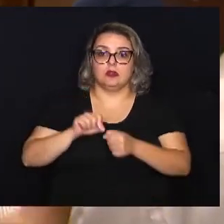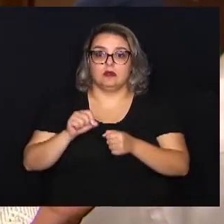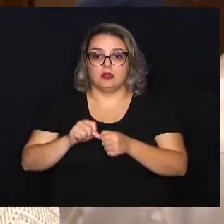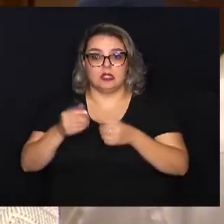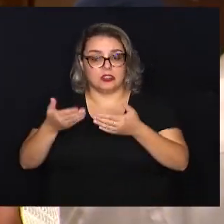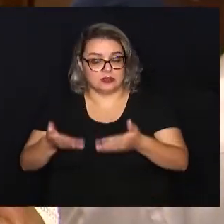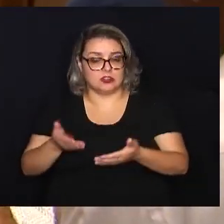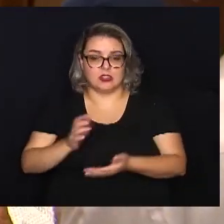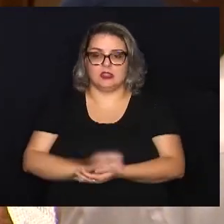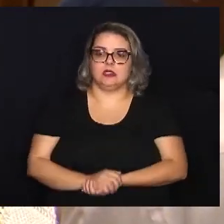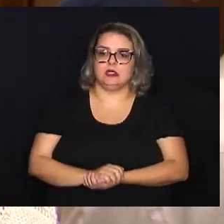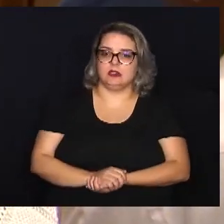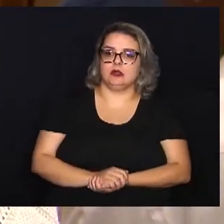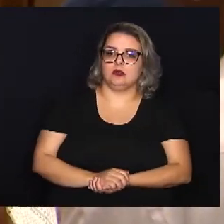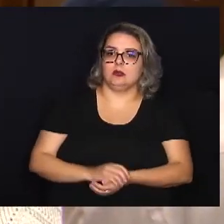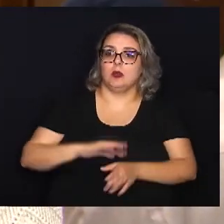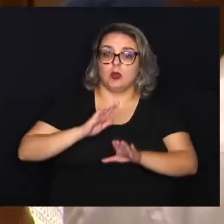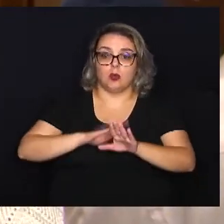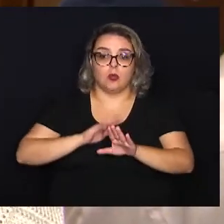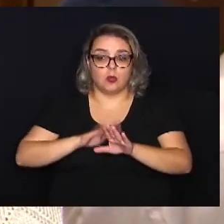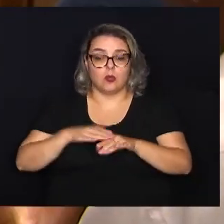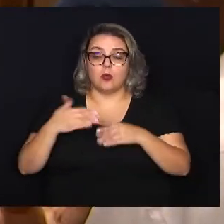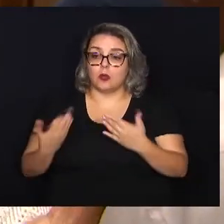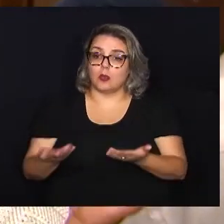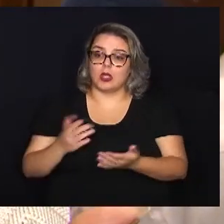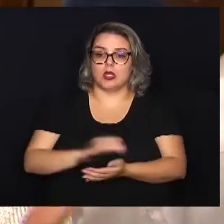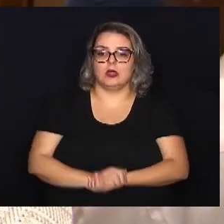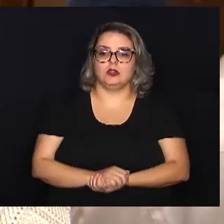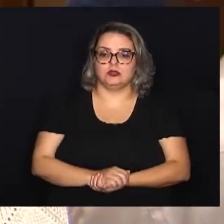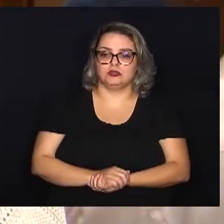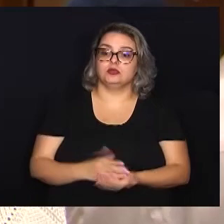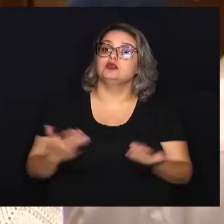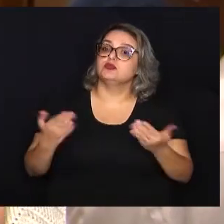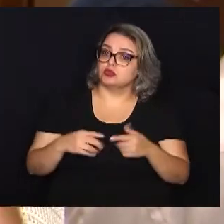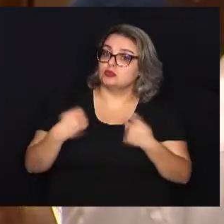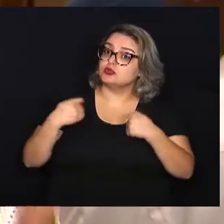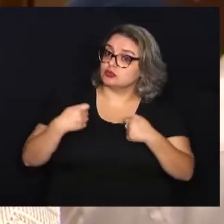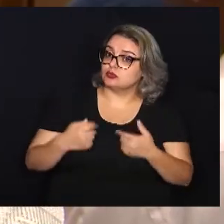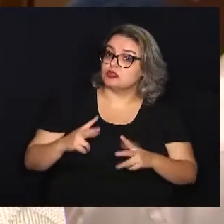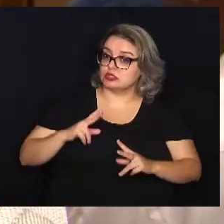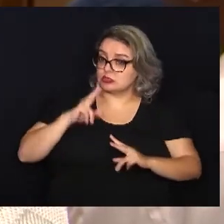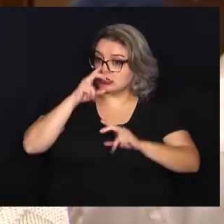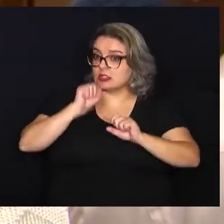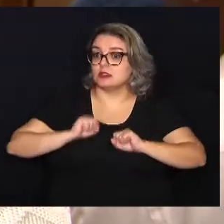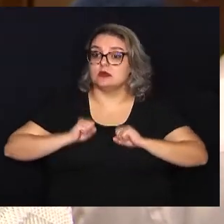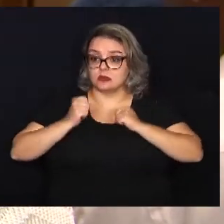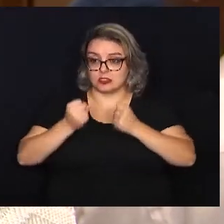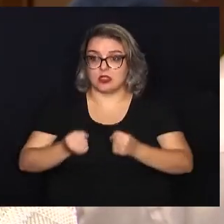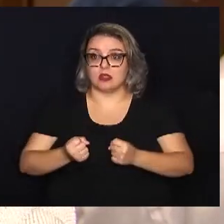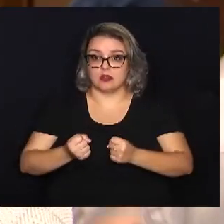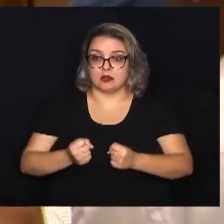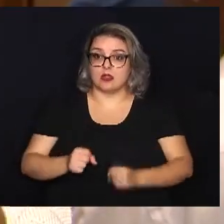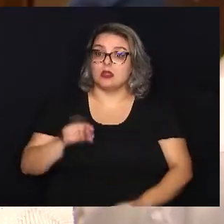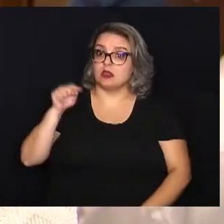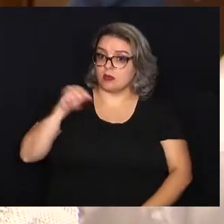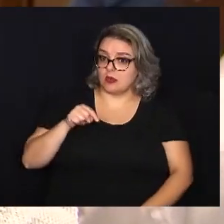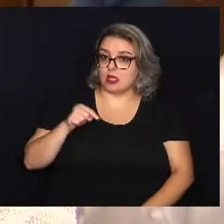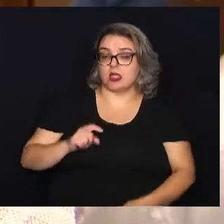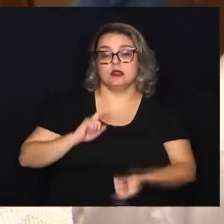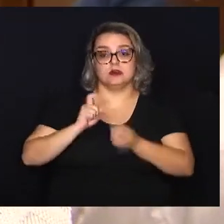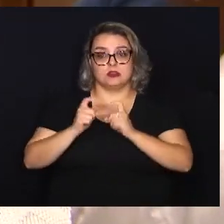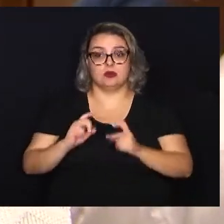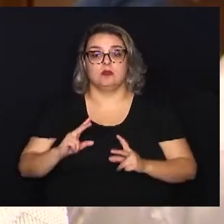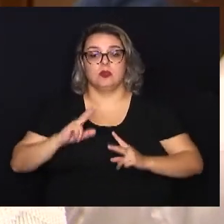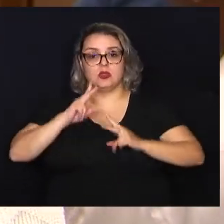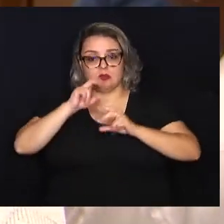fazia ali eh seus atos em si e e hoje a gente precisa desse fortalecimento né Então essa reunião